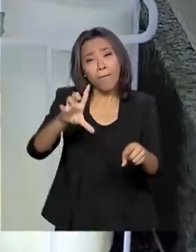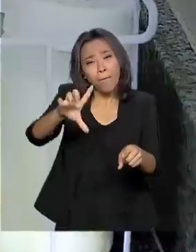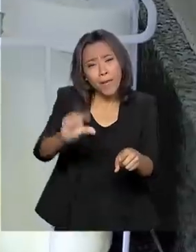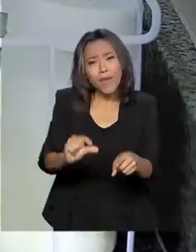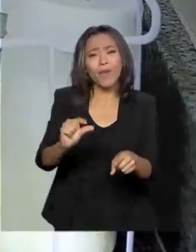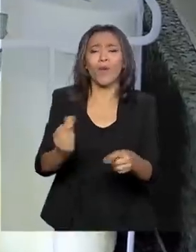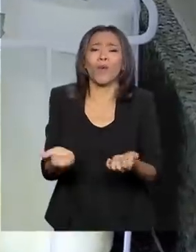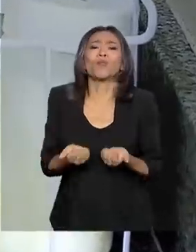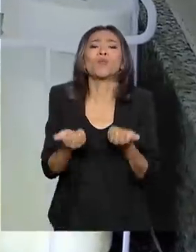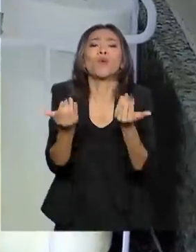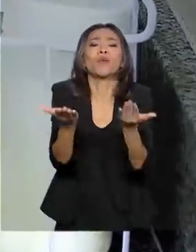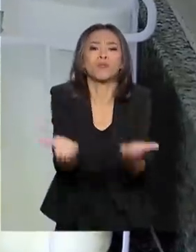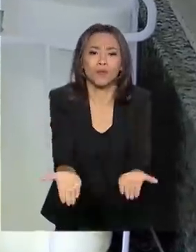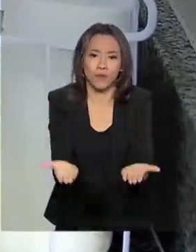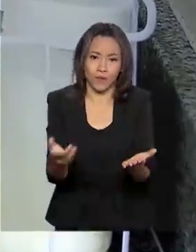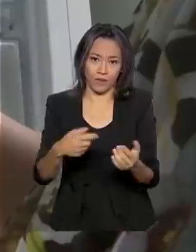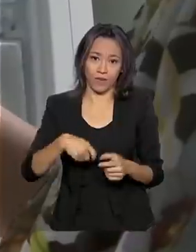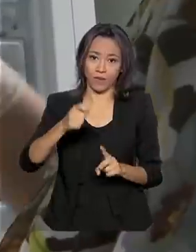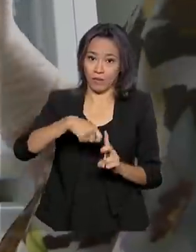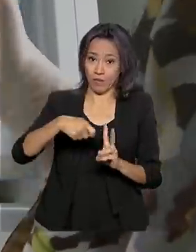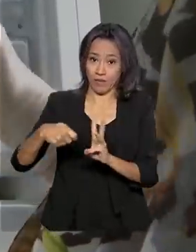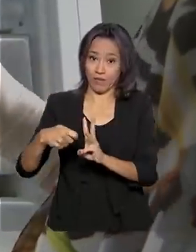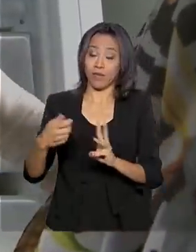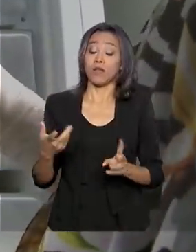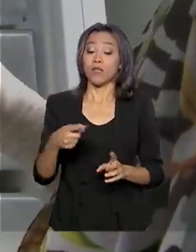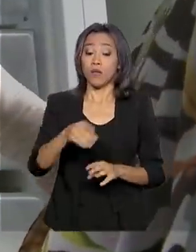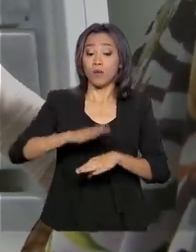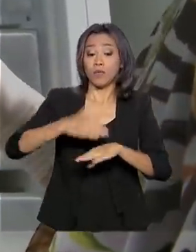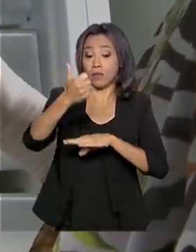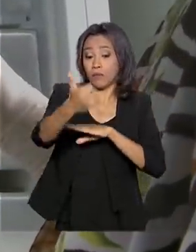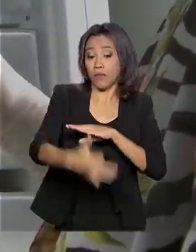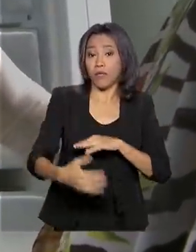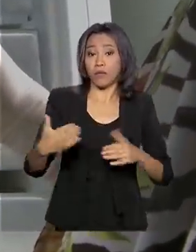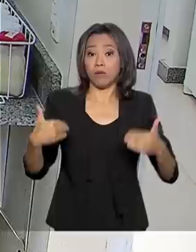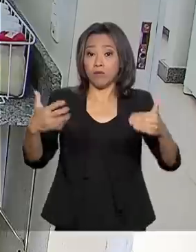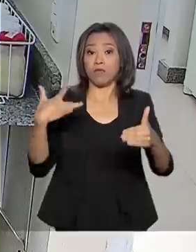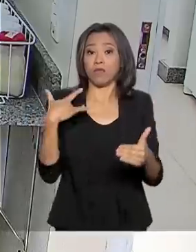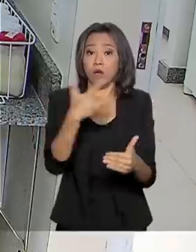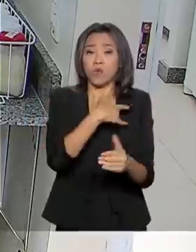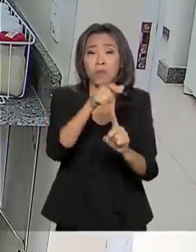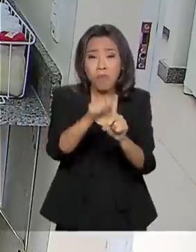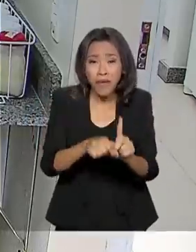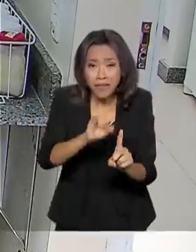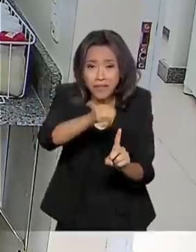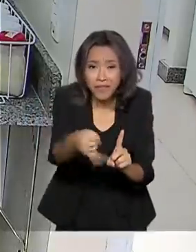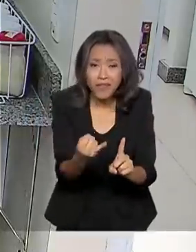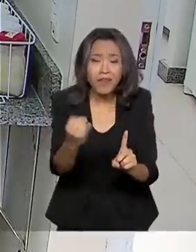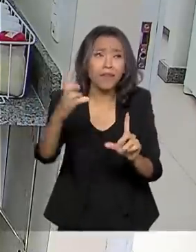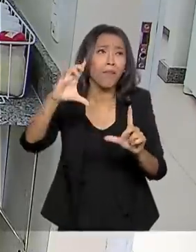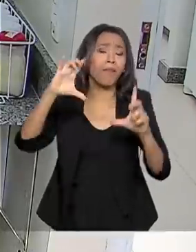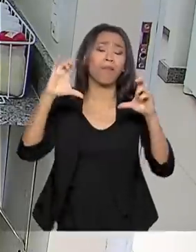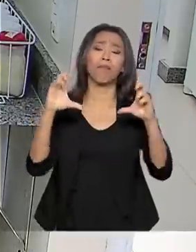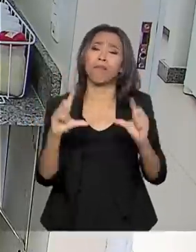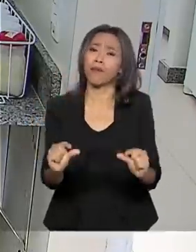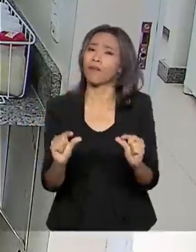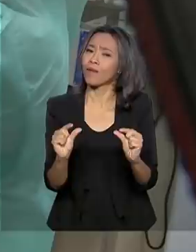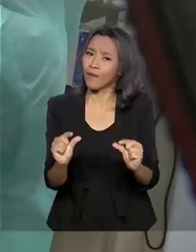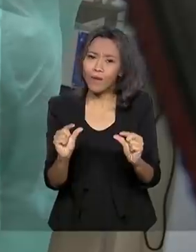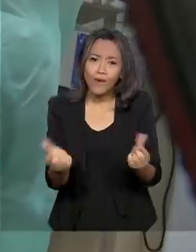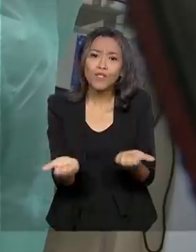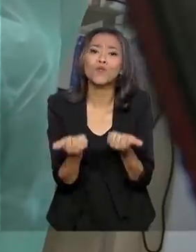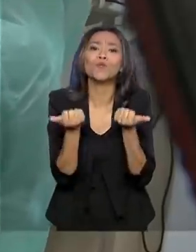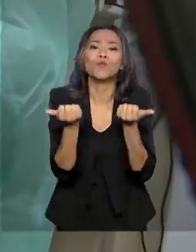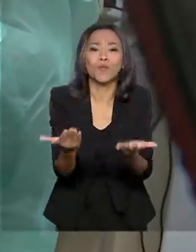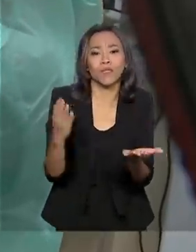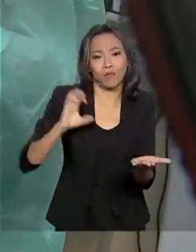número de doações. Segundo o Ministério da Saúde, o mês de janeiro apresentou um dos mais baixos índices já registrados em torno